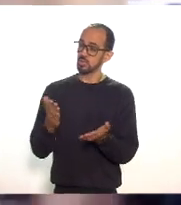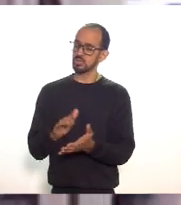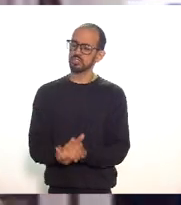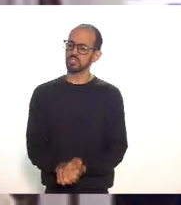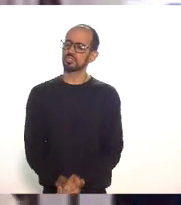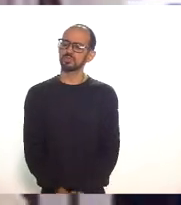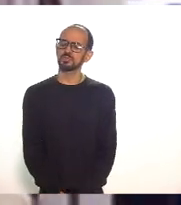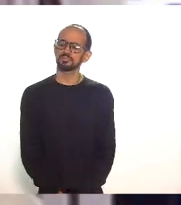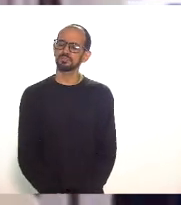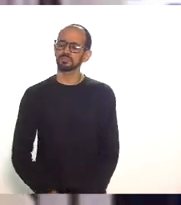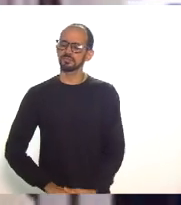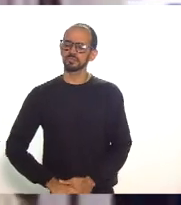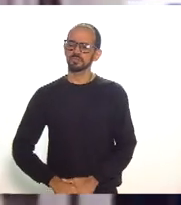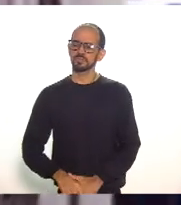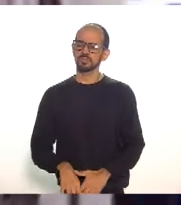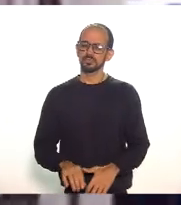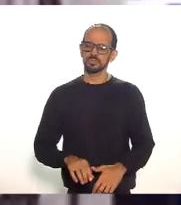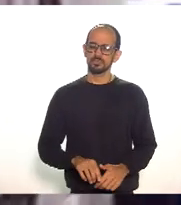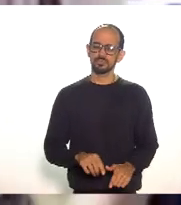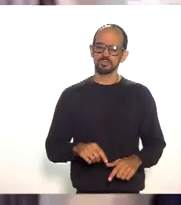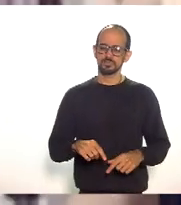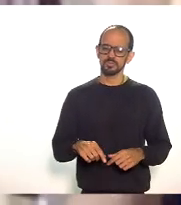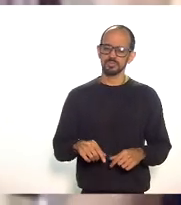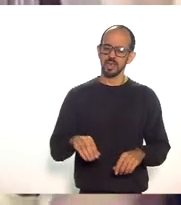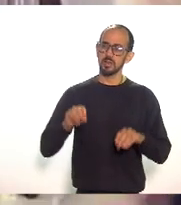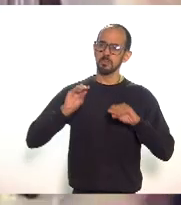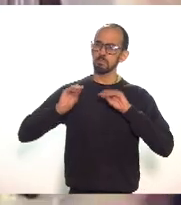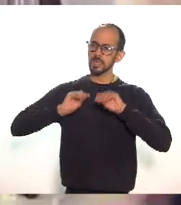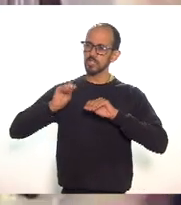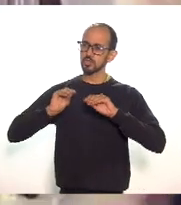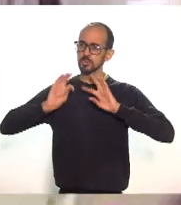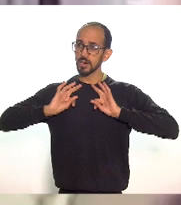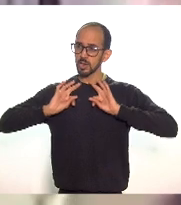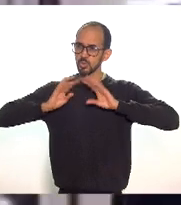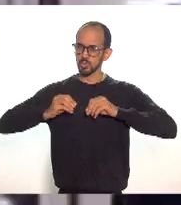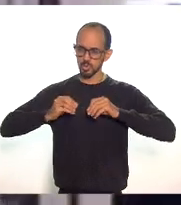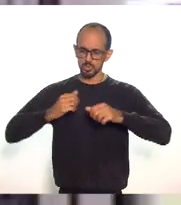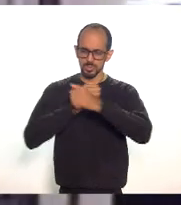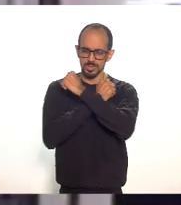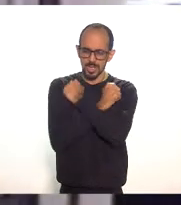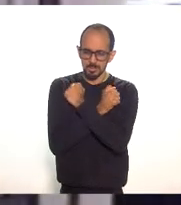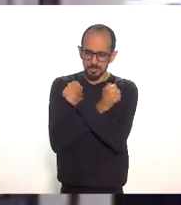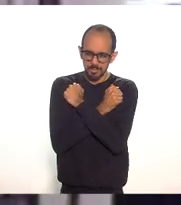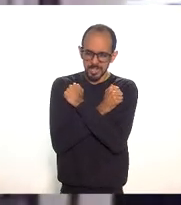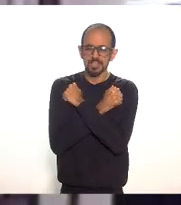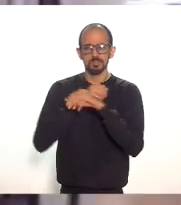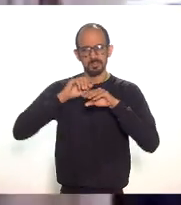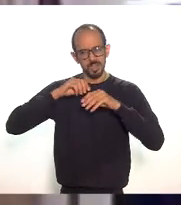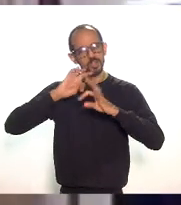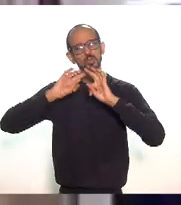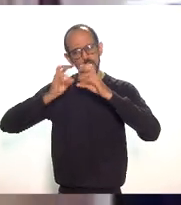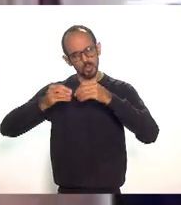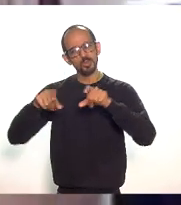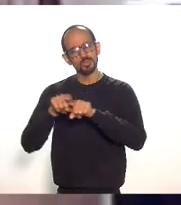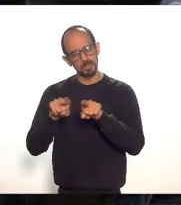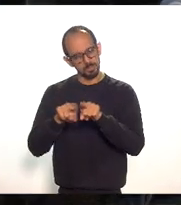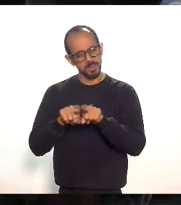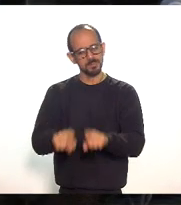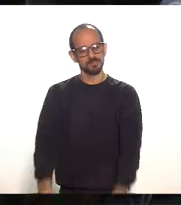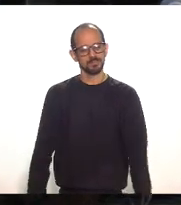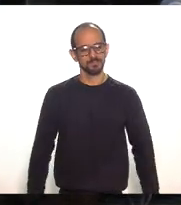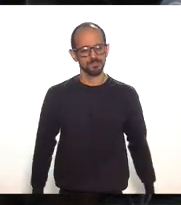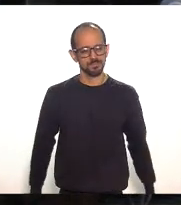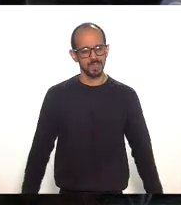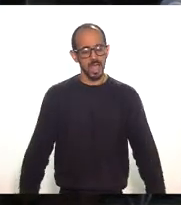até o dia de amanhã. Beijo para todos e abraços para todos também. Para abraço, todos.